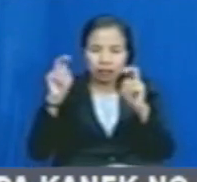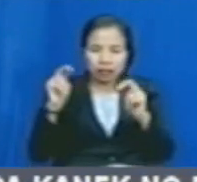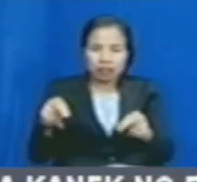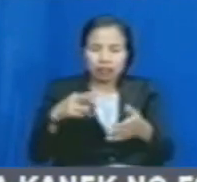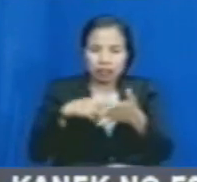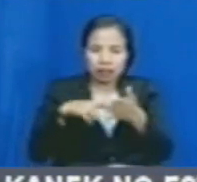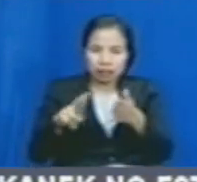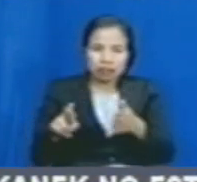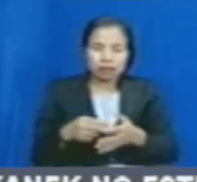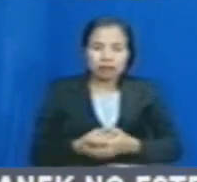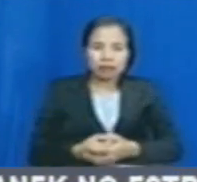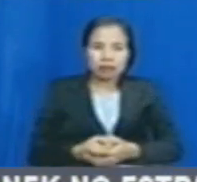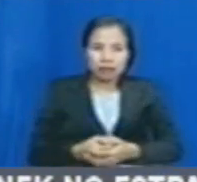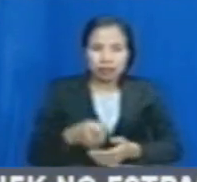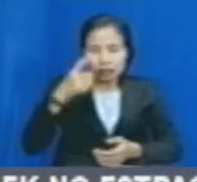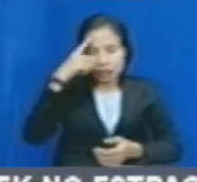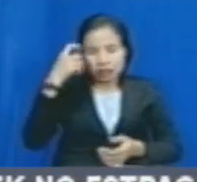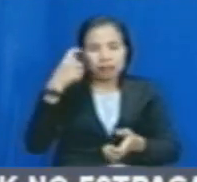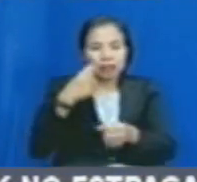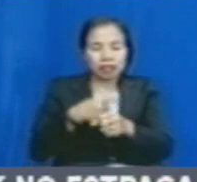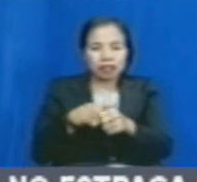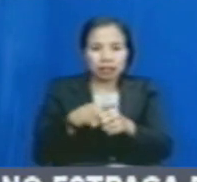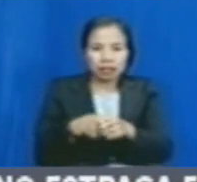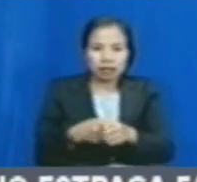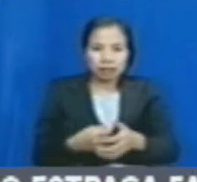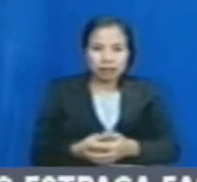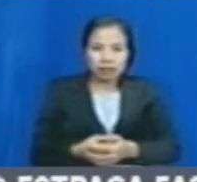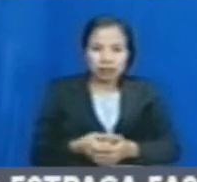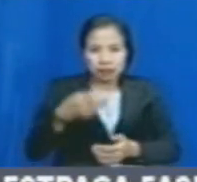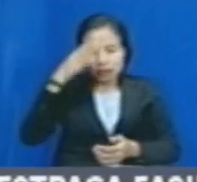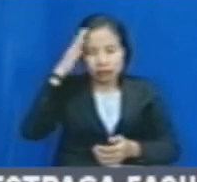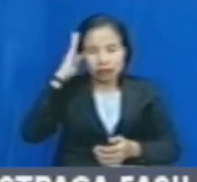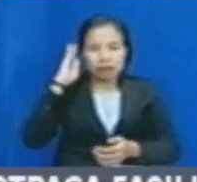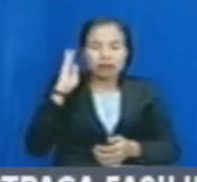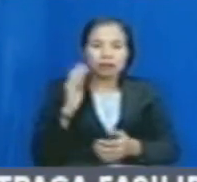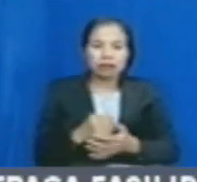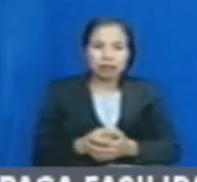resisto. Ok. Tamo che sta un tempo signor responsabile. Ita